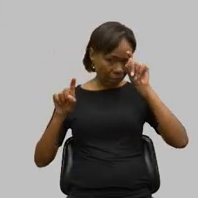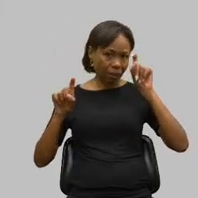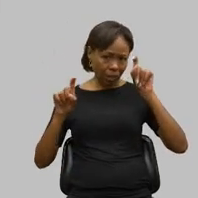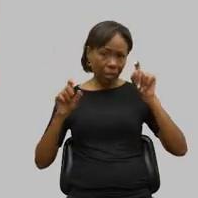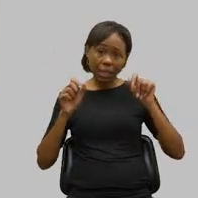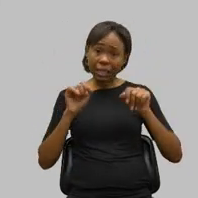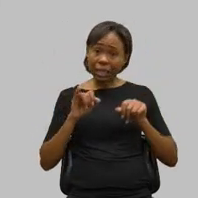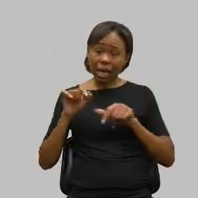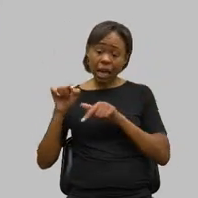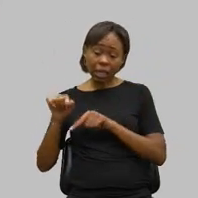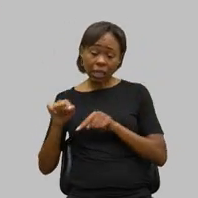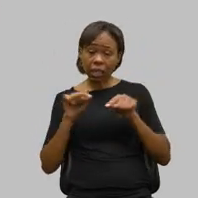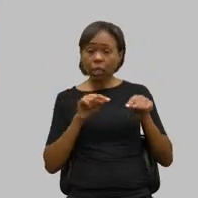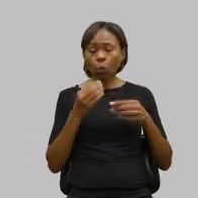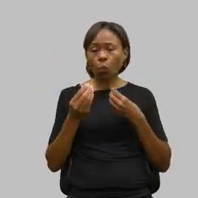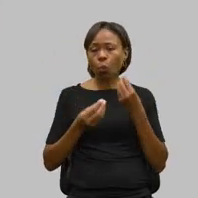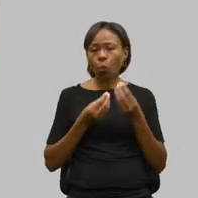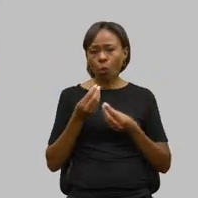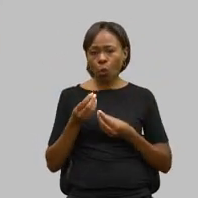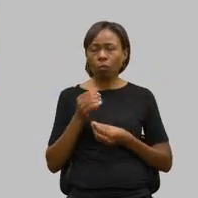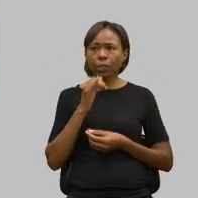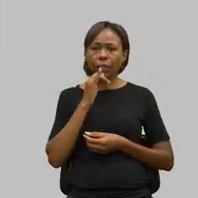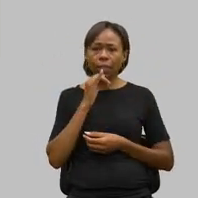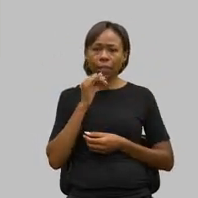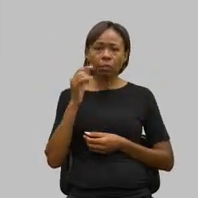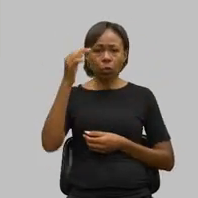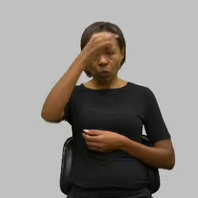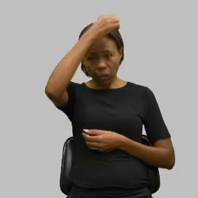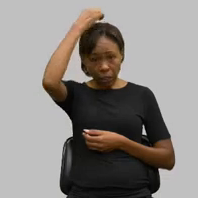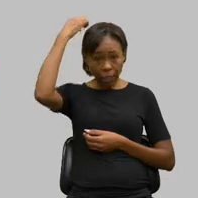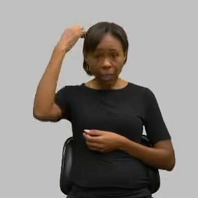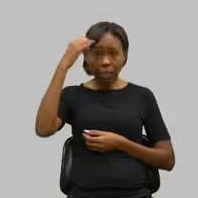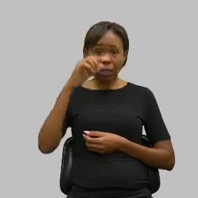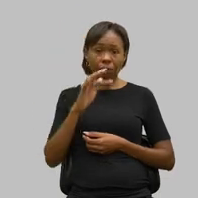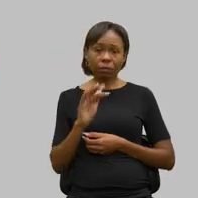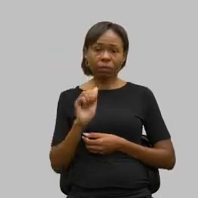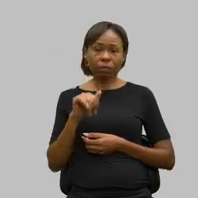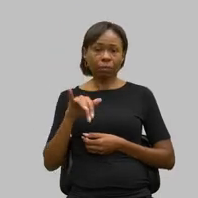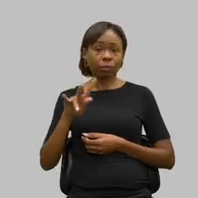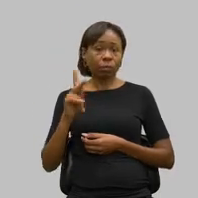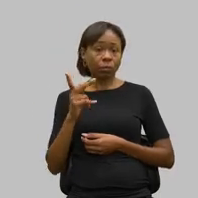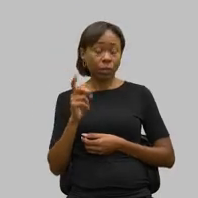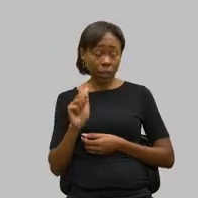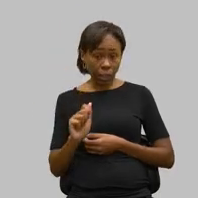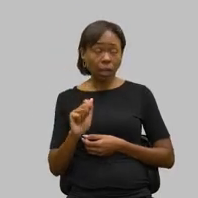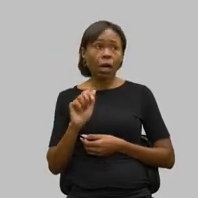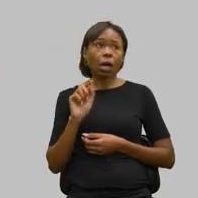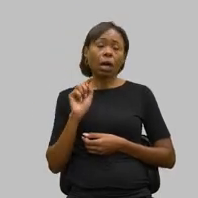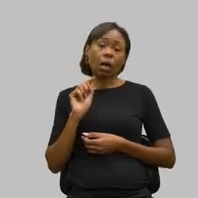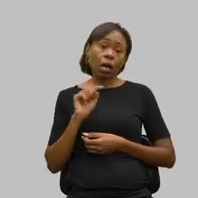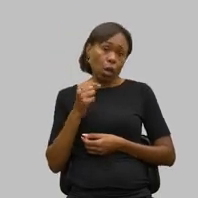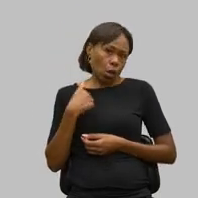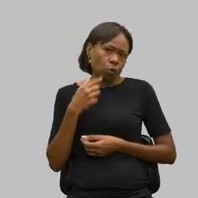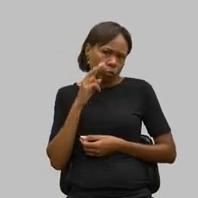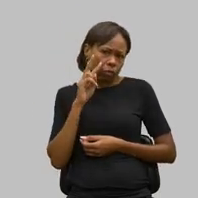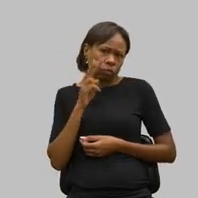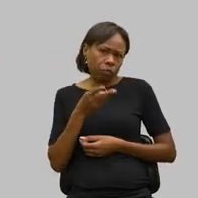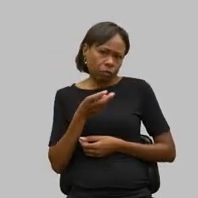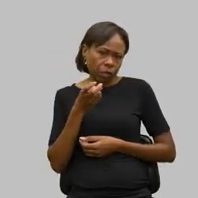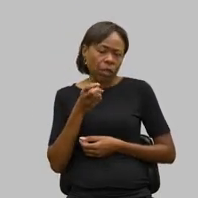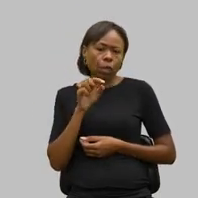Sagrada Família, que é um excelente hospital que eu pude inaugurar com você. Eu consigo ver um jovem de 30 anos que fez a